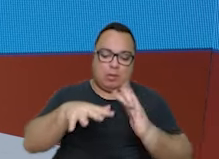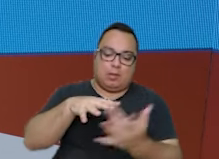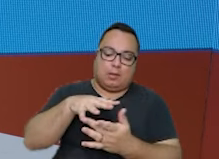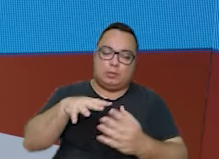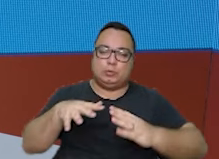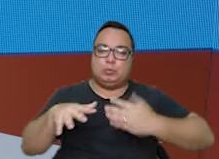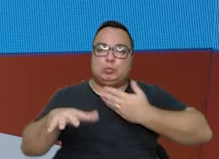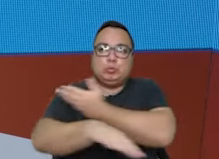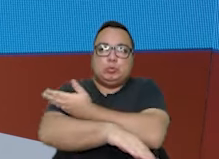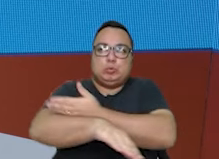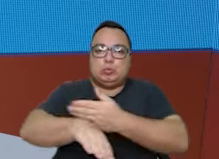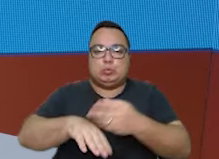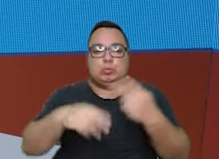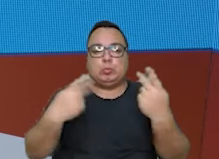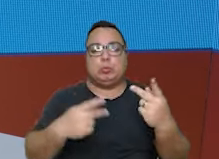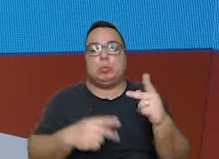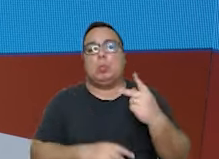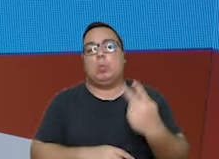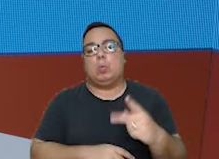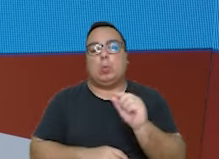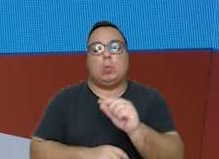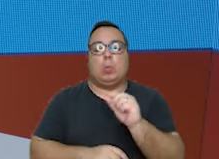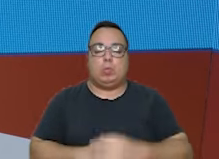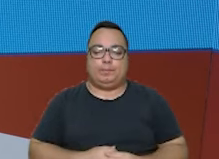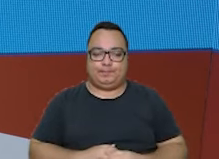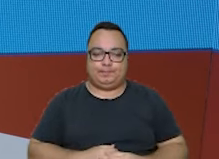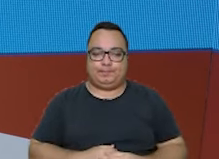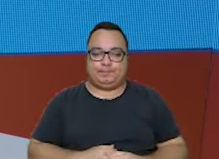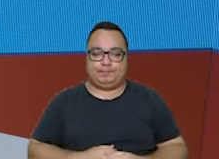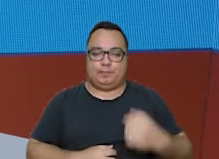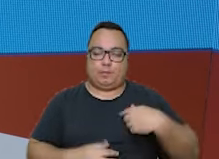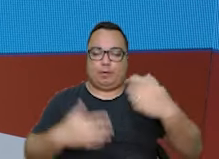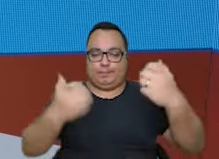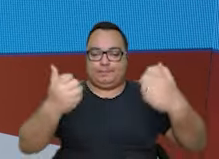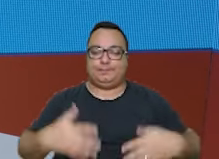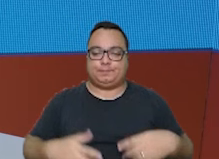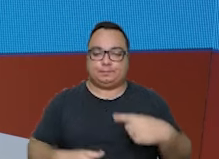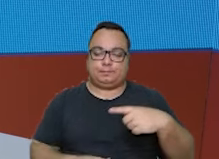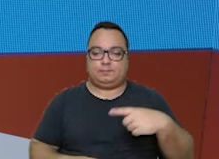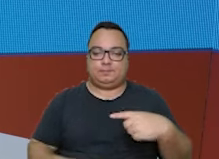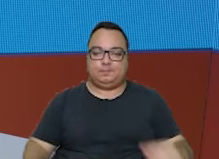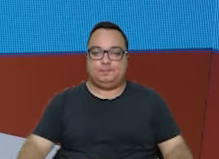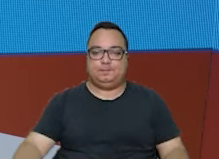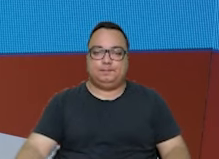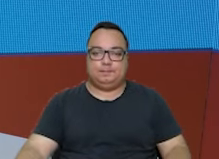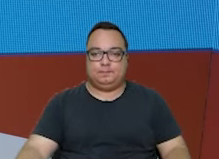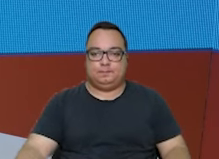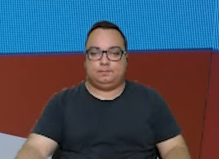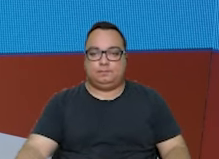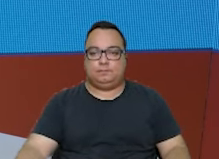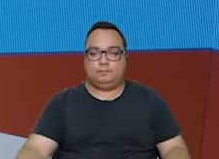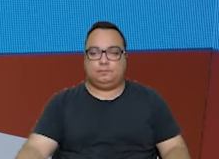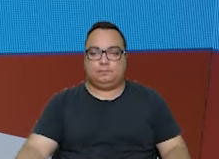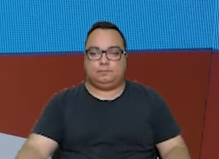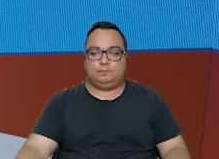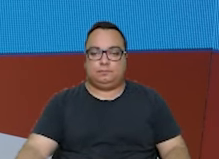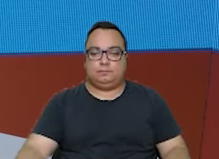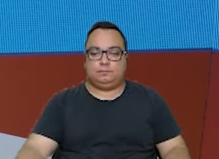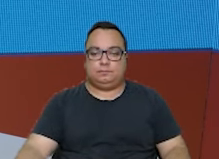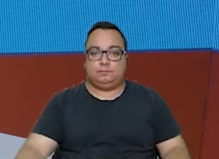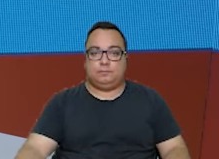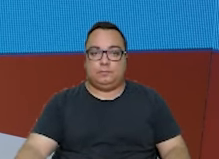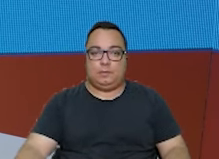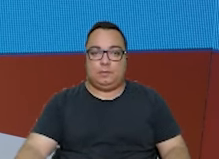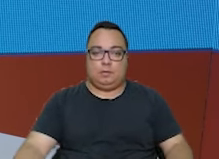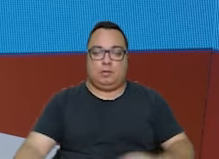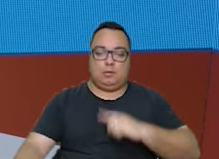o empresário eu falo até uma é uma uma reflexão que nós fazemos